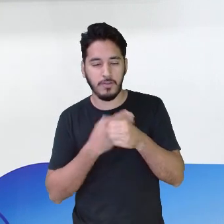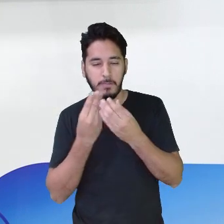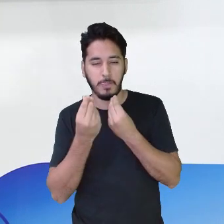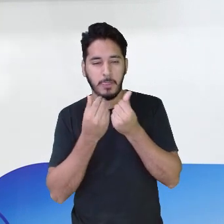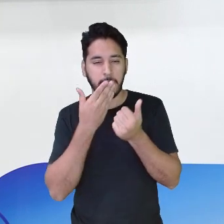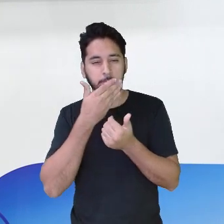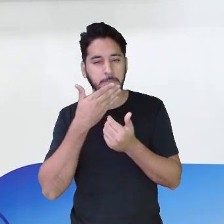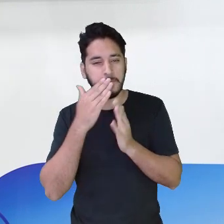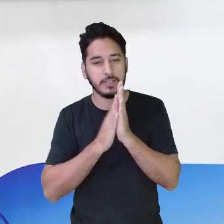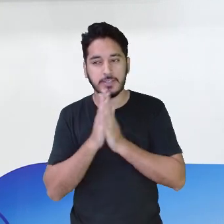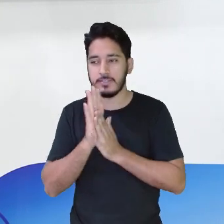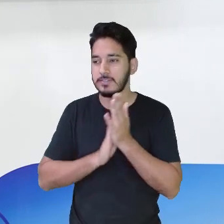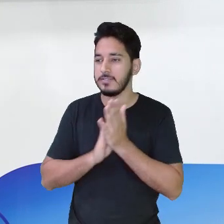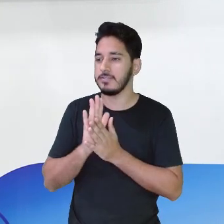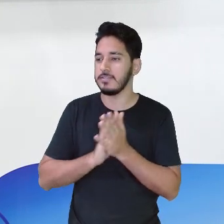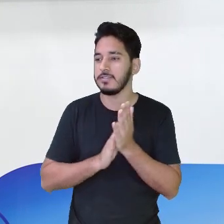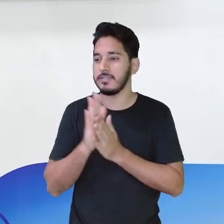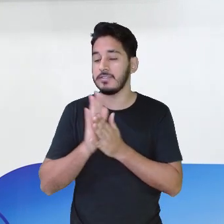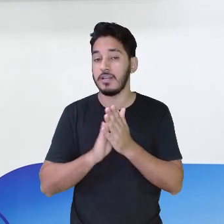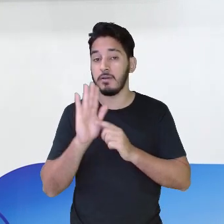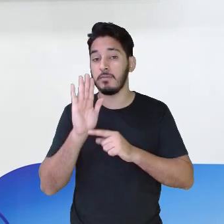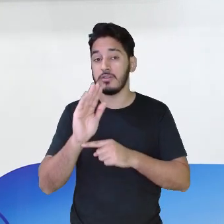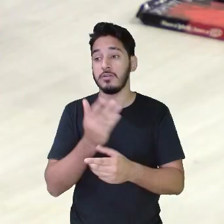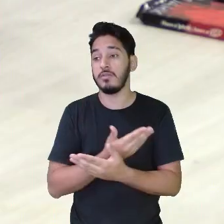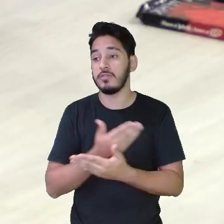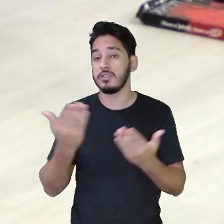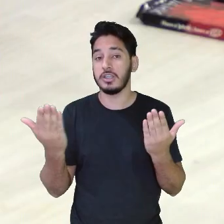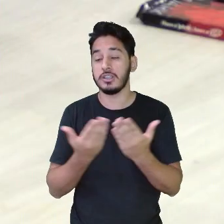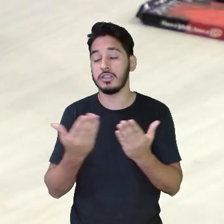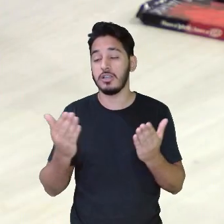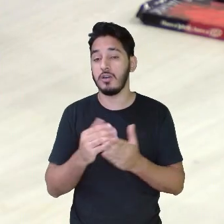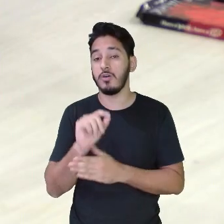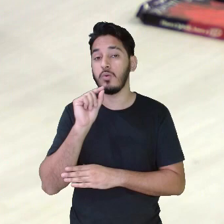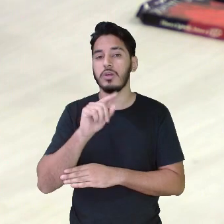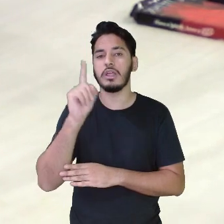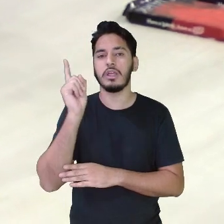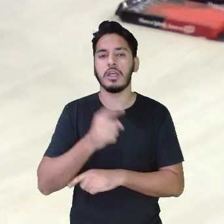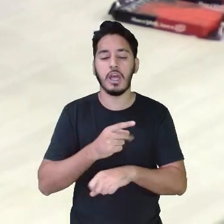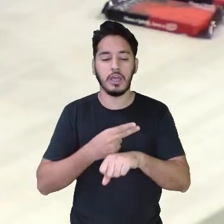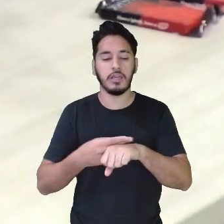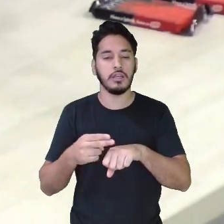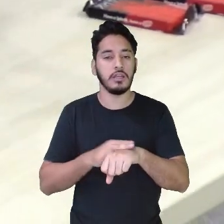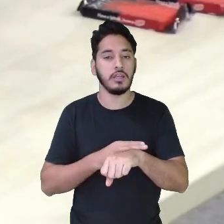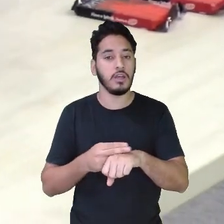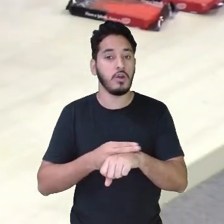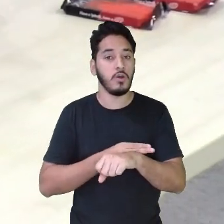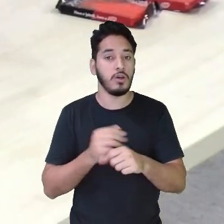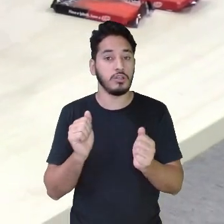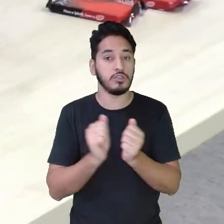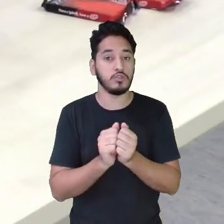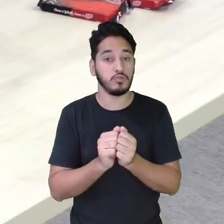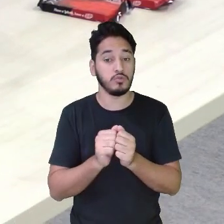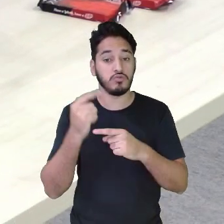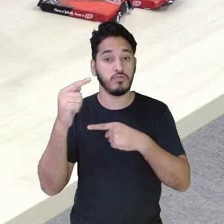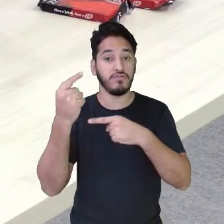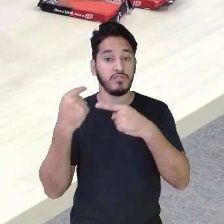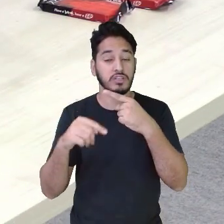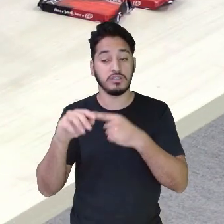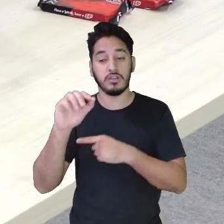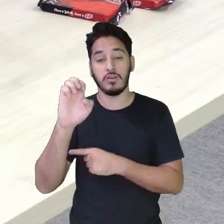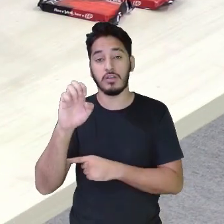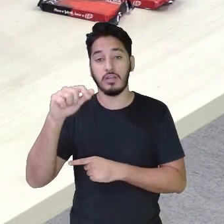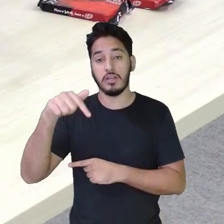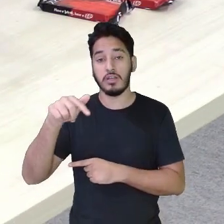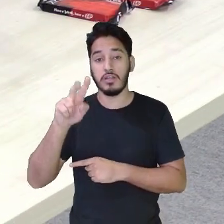me auxiliarem, né? Eu vou mostrar para vocês agora o que são frações equivalentes. Momento mais esperado.